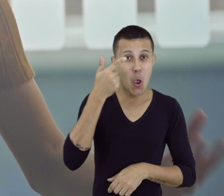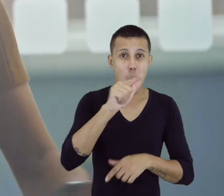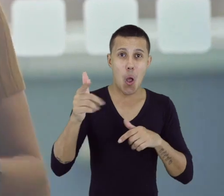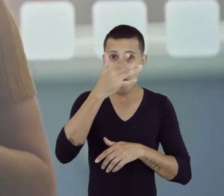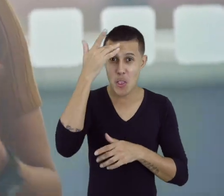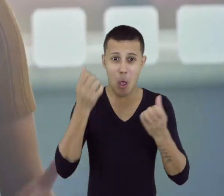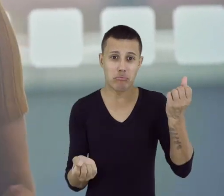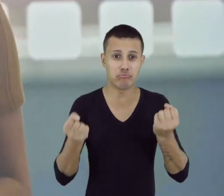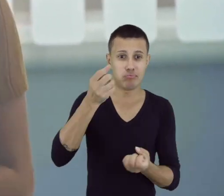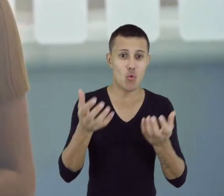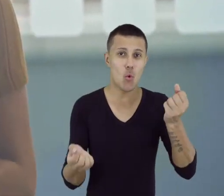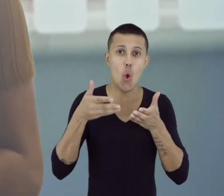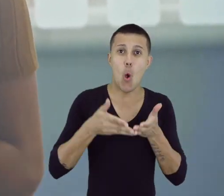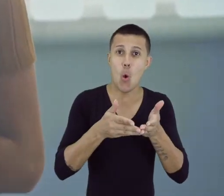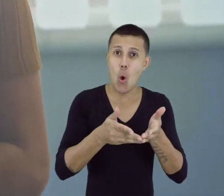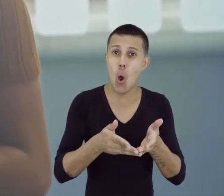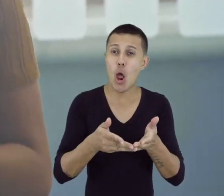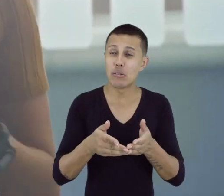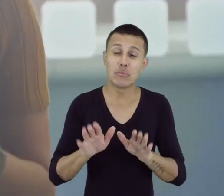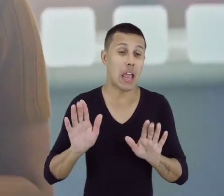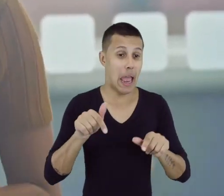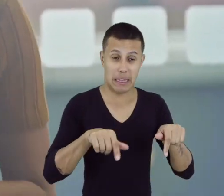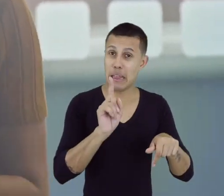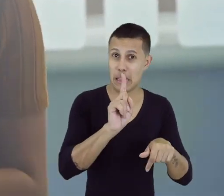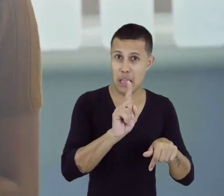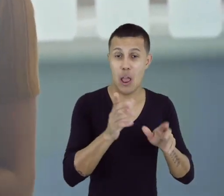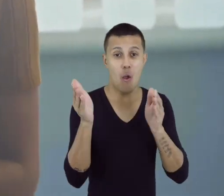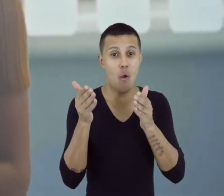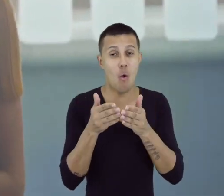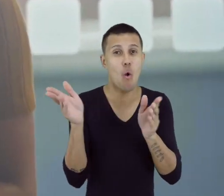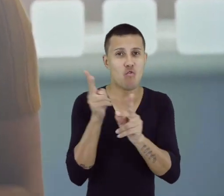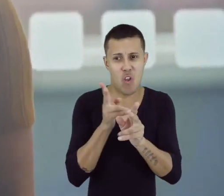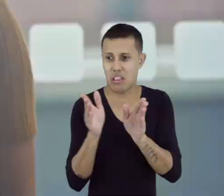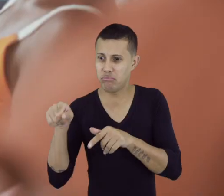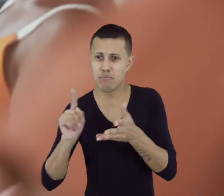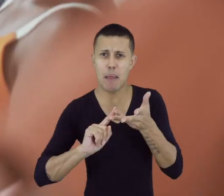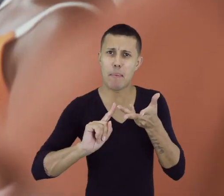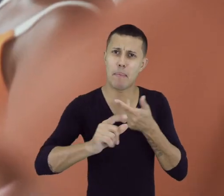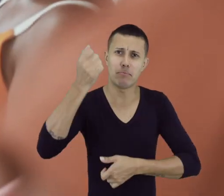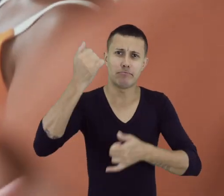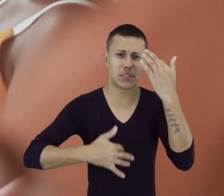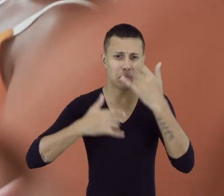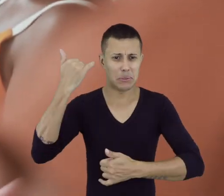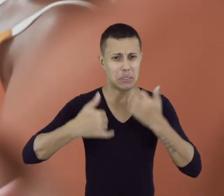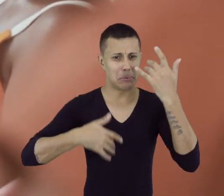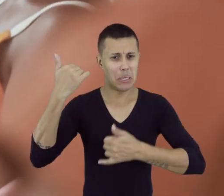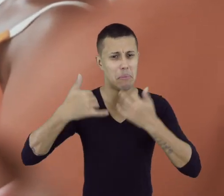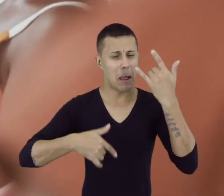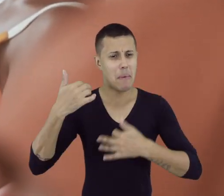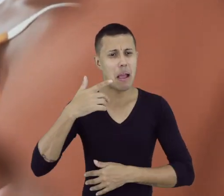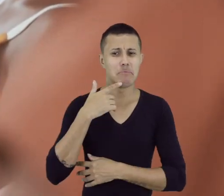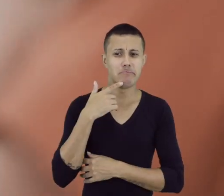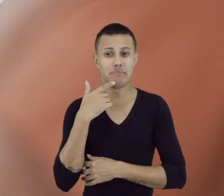de vários navegadores diferentes, e ele falava assim, não, aquele equipamento é muito bom, você tem que ter a bordo, aquele não, porque aquele não funciona em tais e